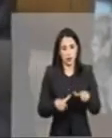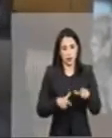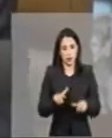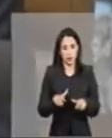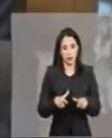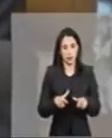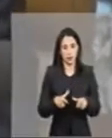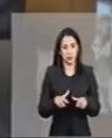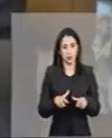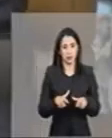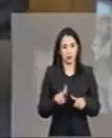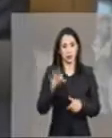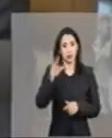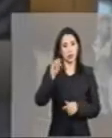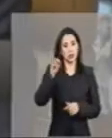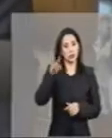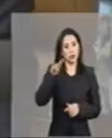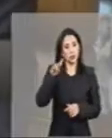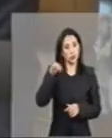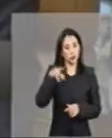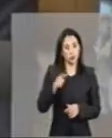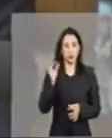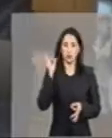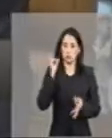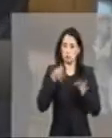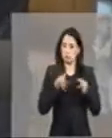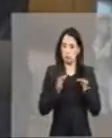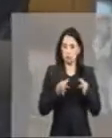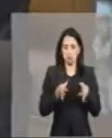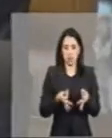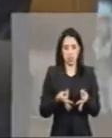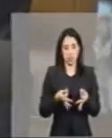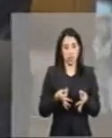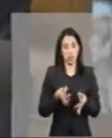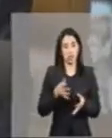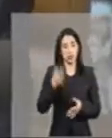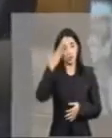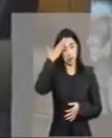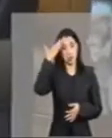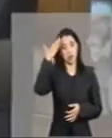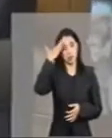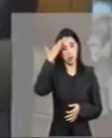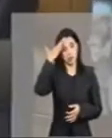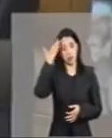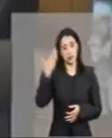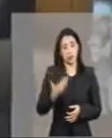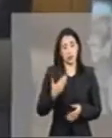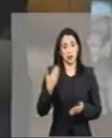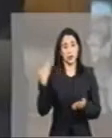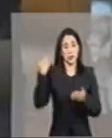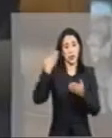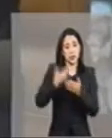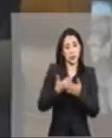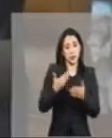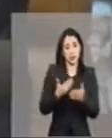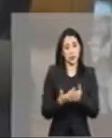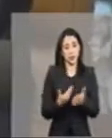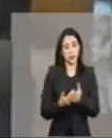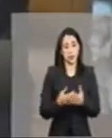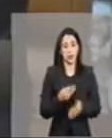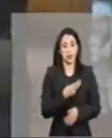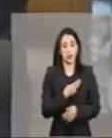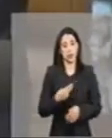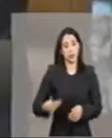de foro. E isso ficou definido e bem definido no conhecido precedente da lavra do eminente ministro